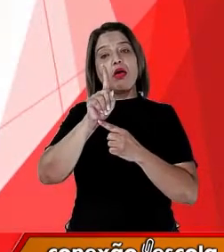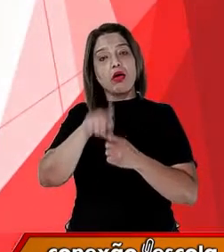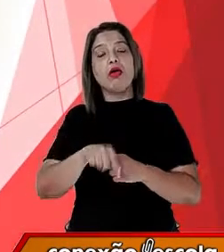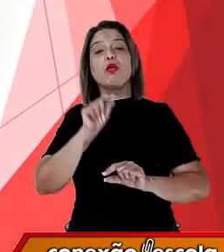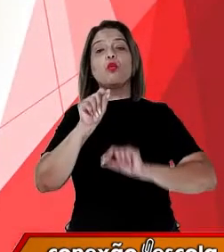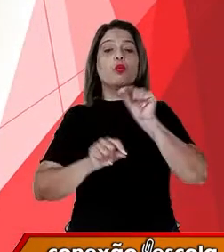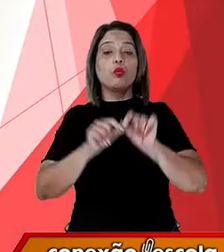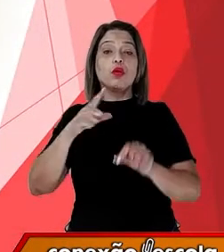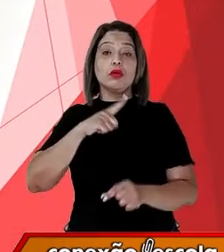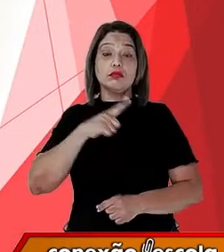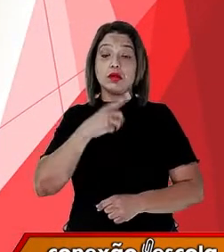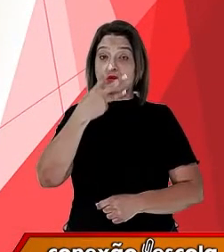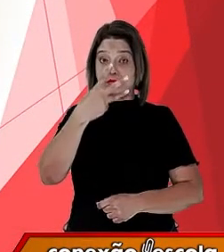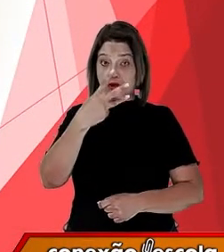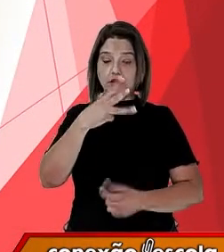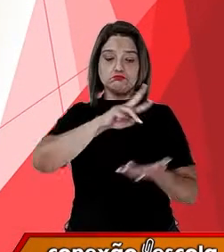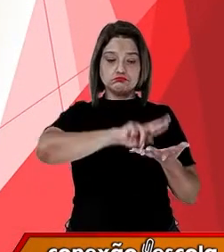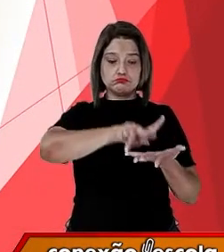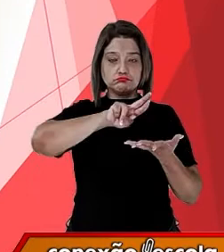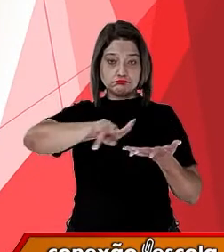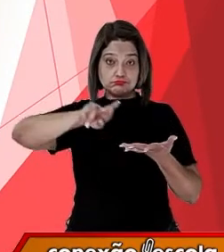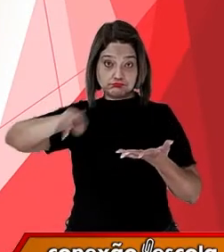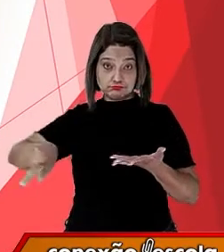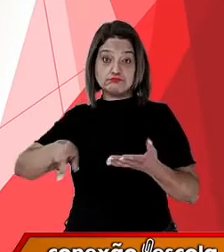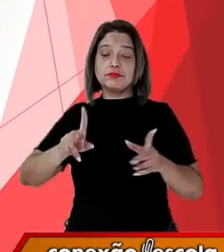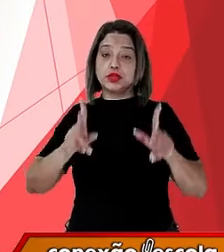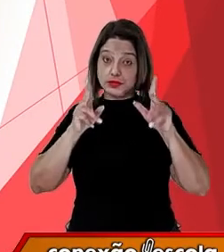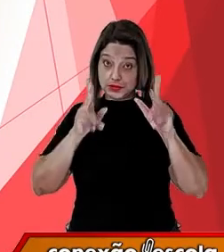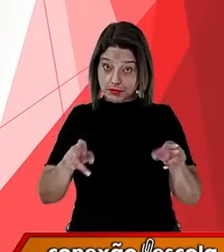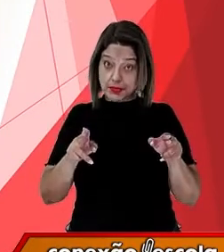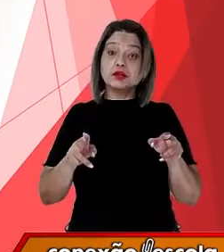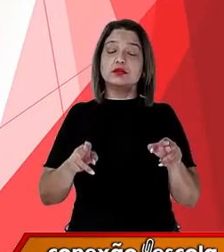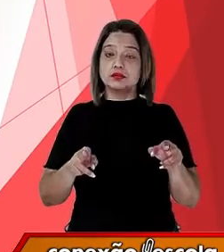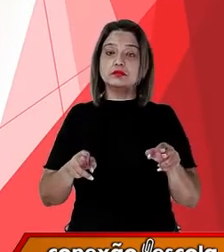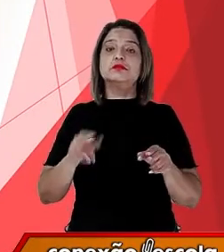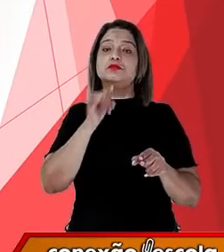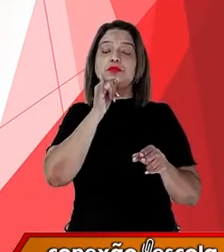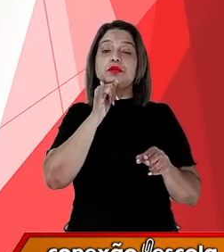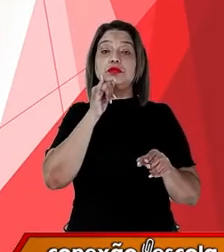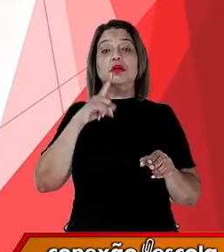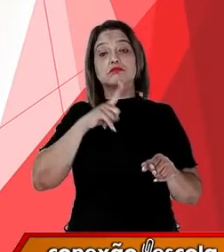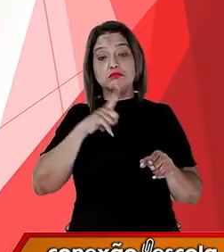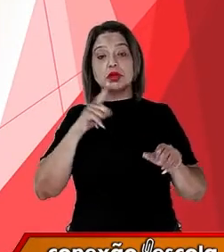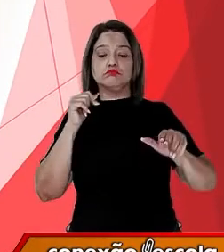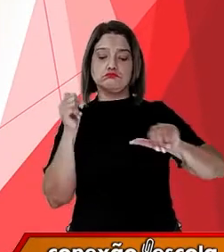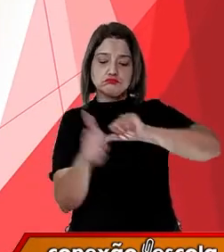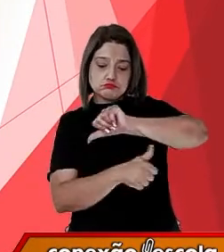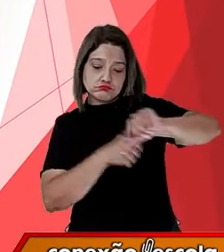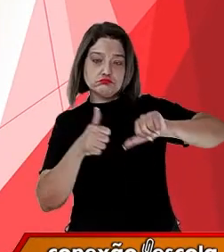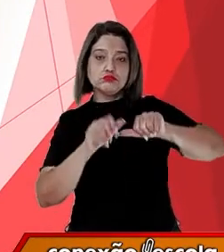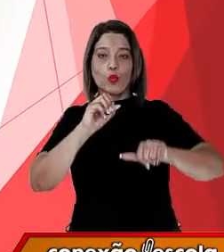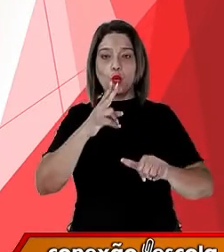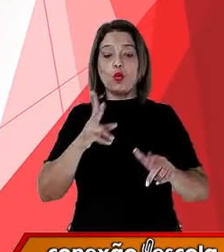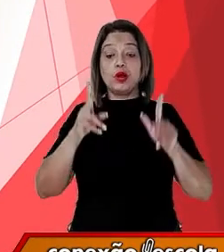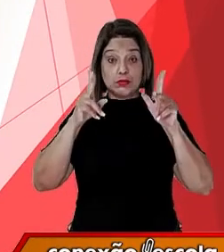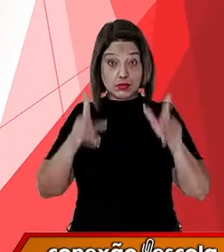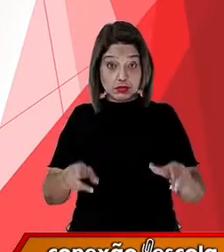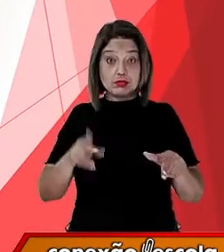em 3 casos de simetrias. A simetria ou a transformação geométrica de